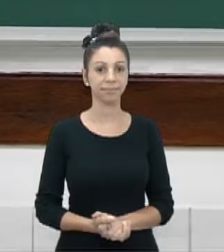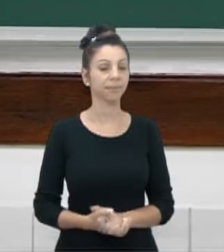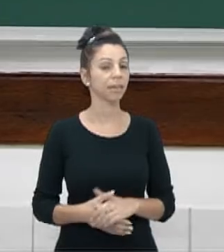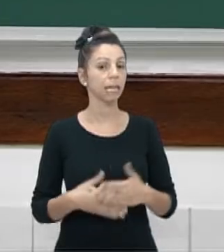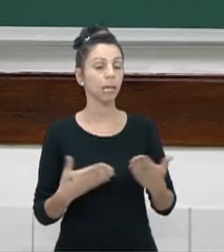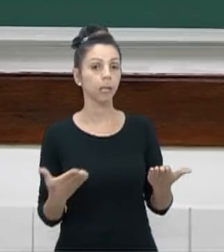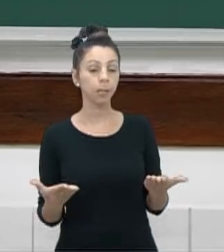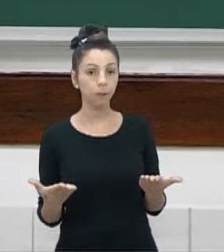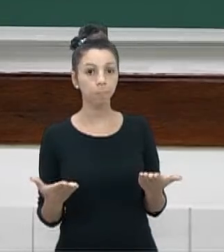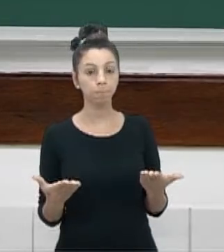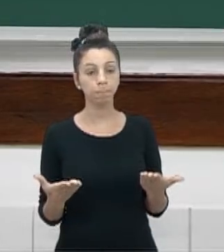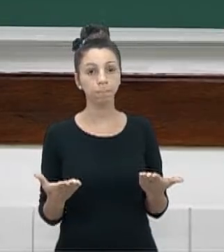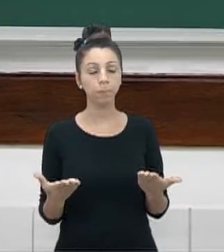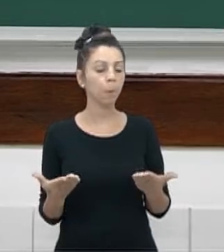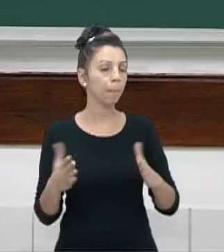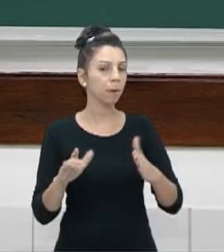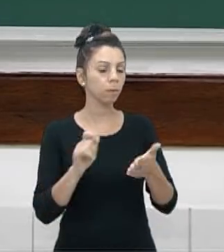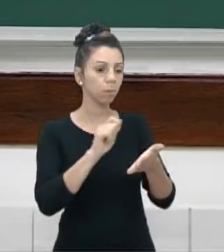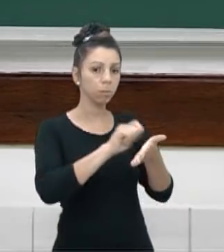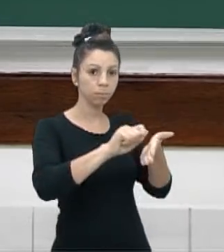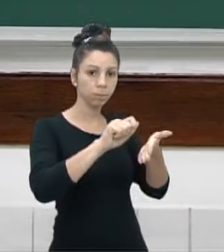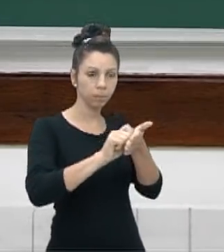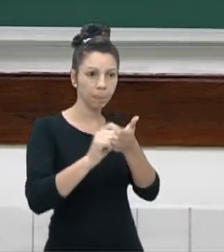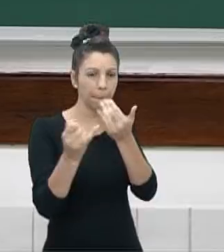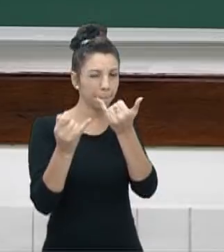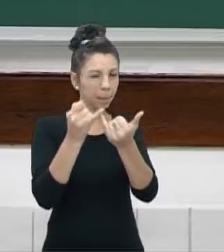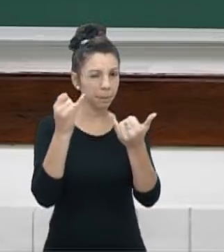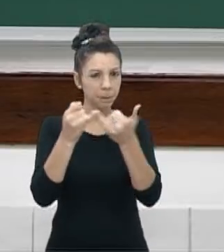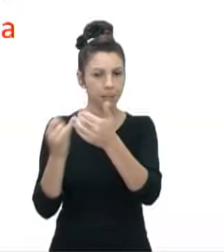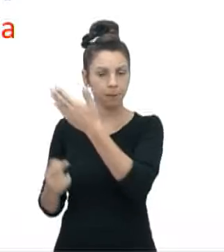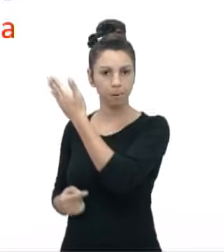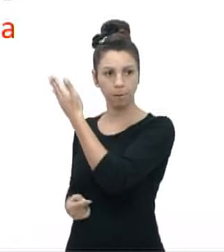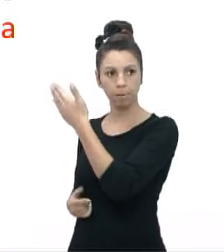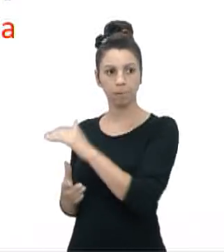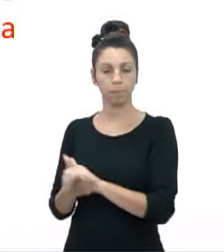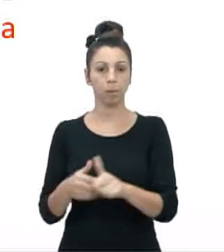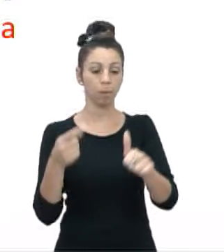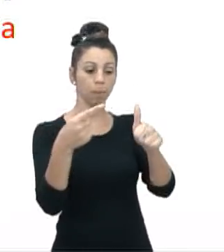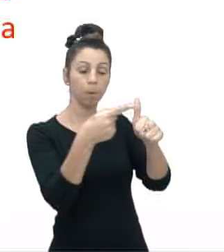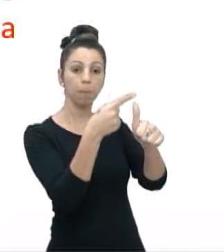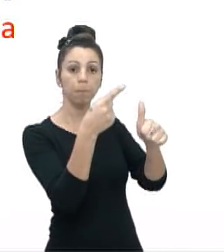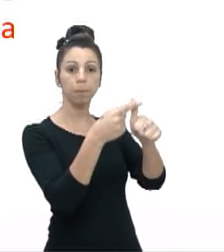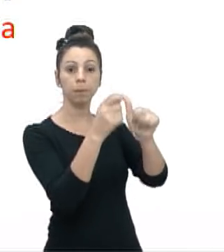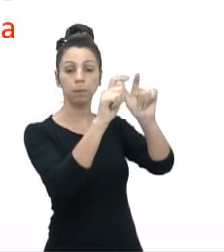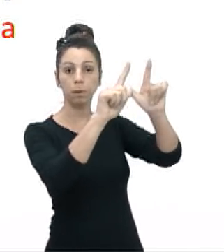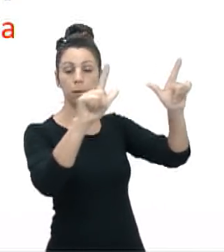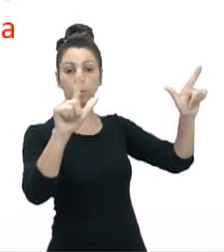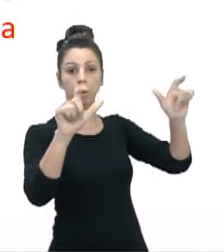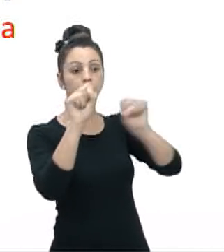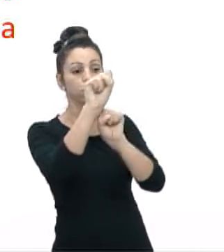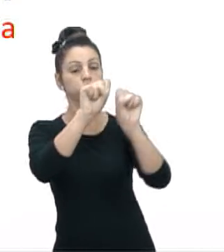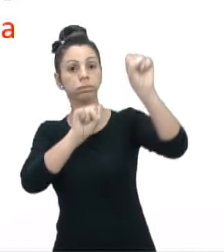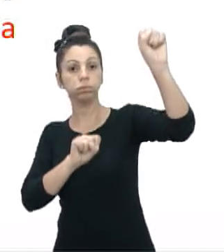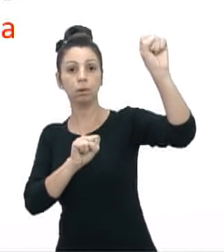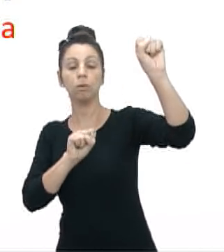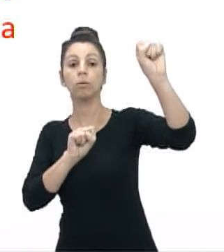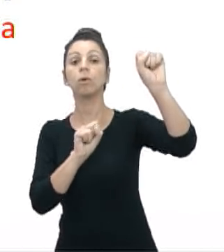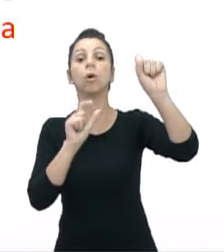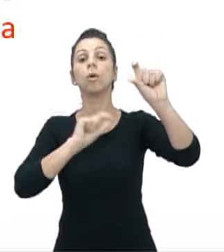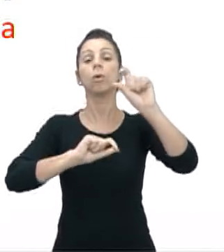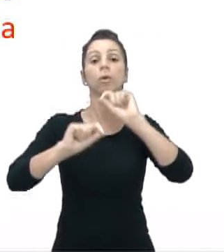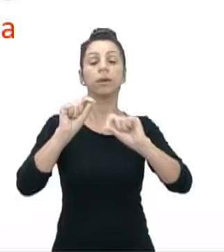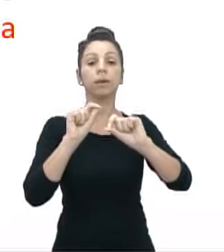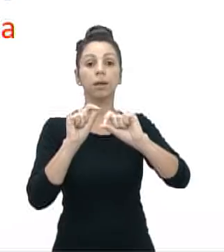Então, pessoal, quem mais ou menos, né, escreveu algo parecido com o primeiro folder traz os personagens abordando uma situação